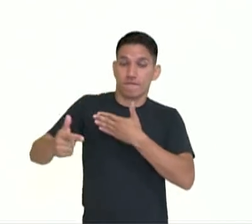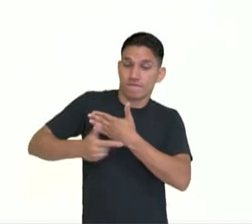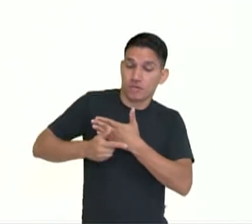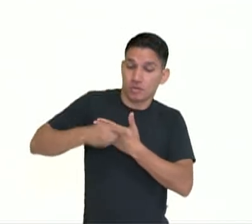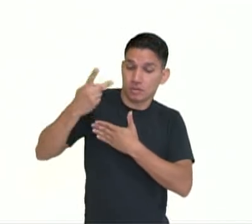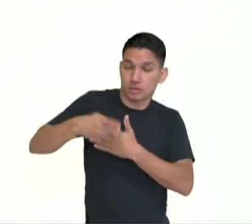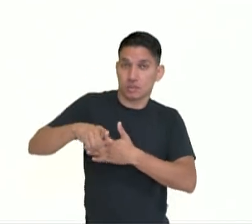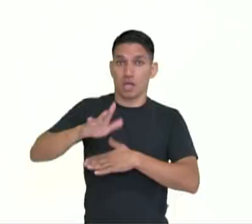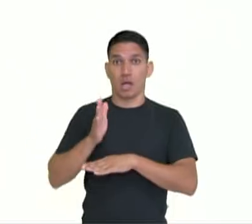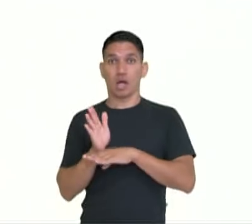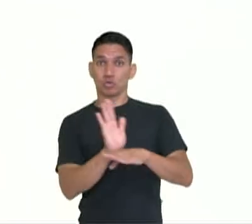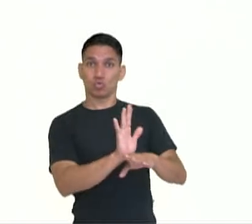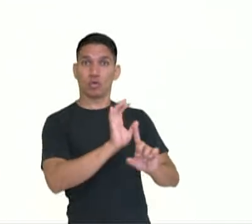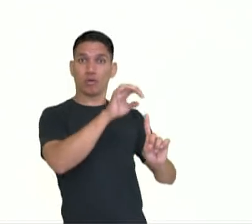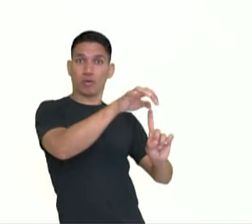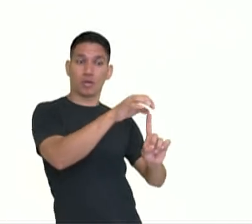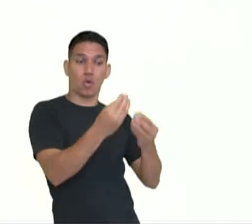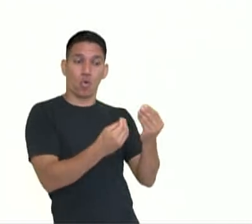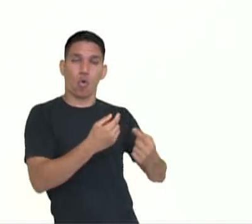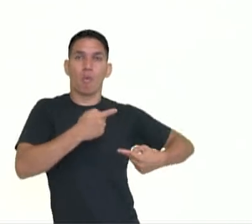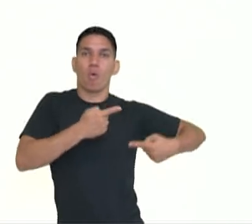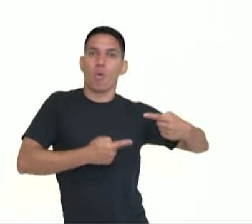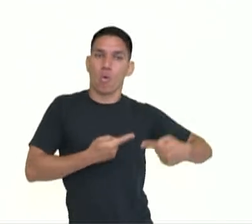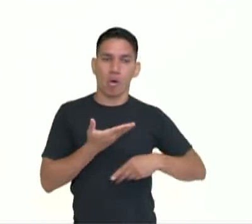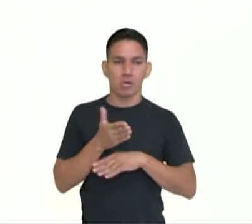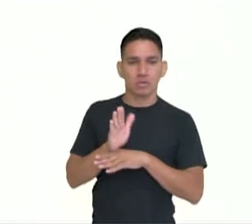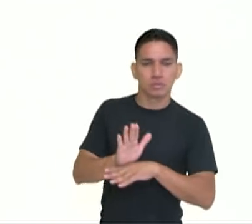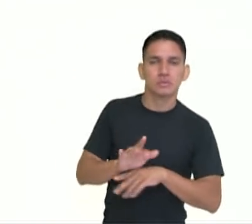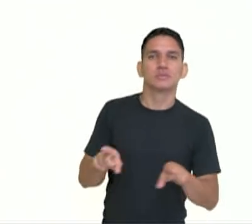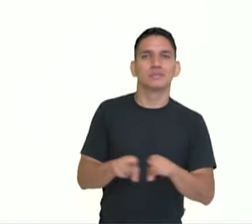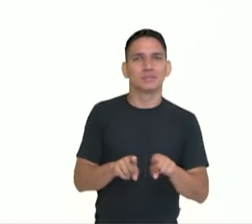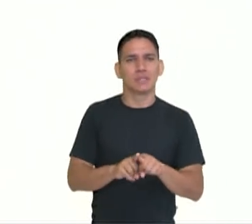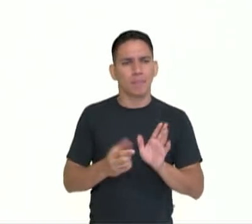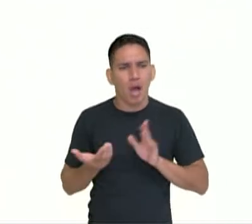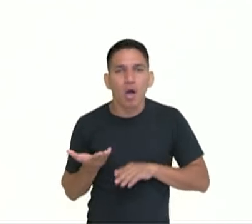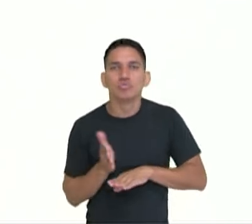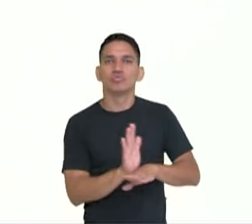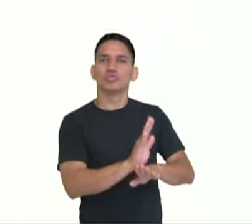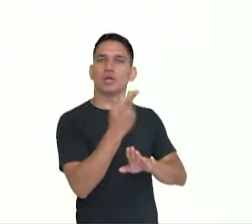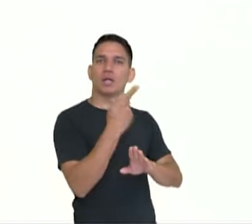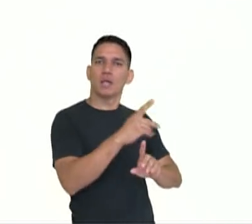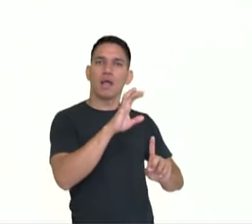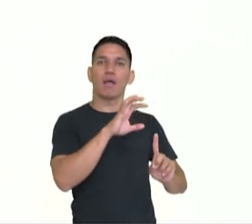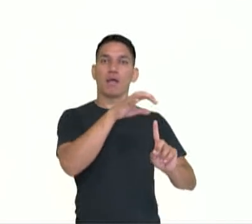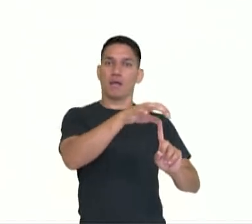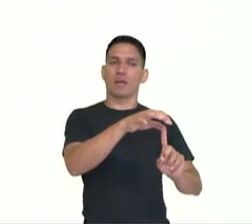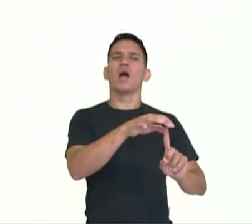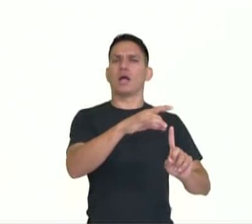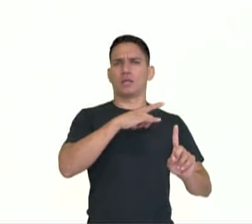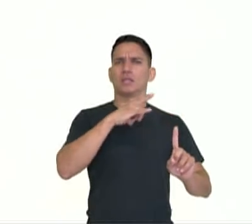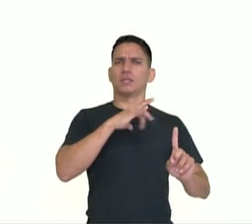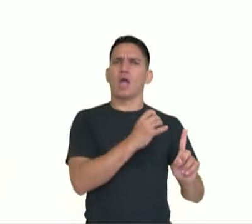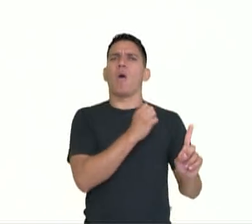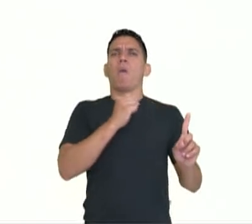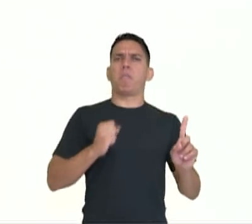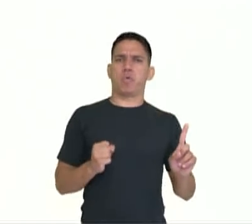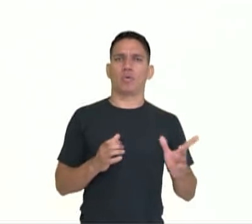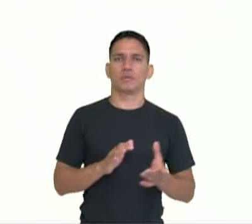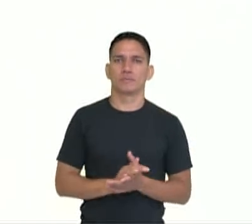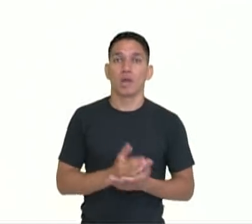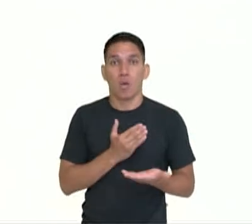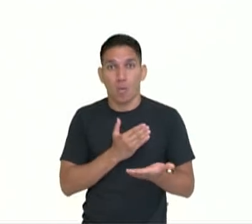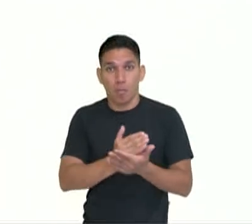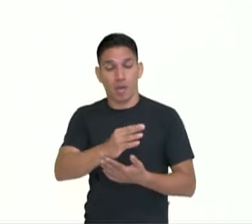em auxiliar o rei a governar e auxiliar a legitimar o poder do rei. A partir da religião, desenvolveram conhecimento